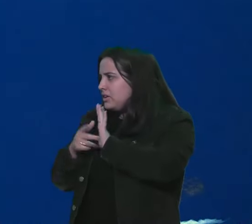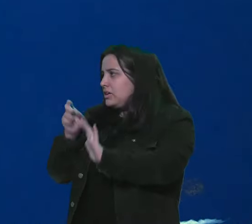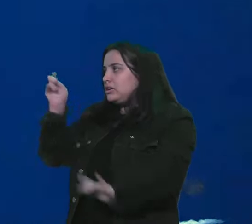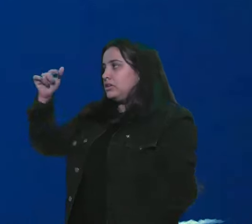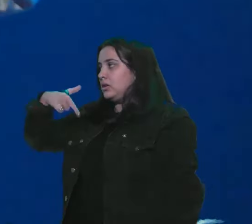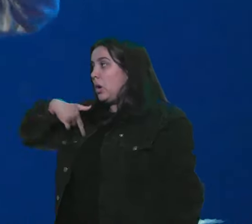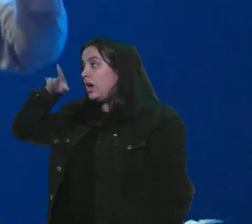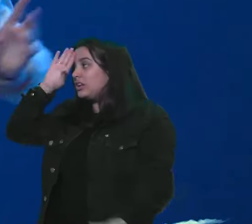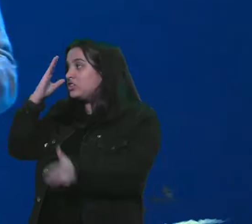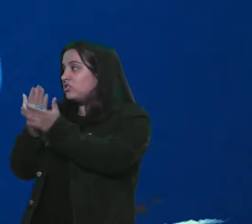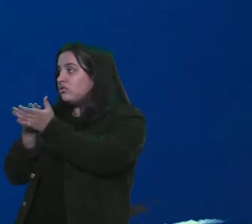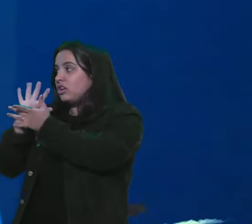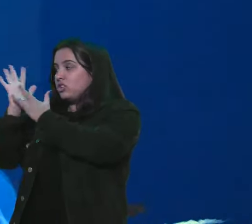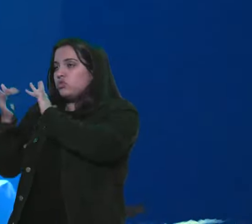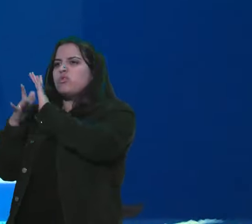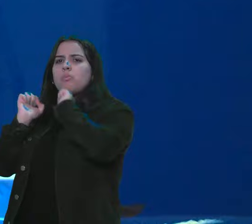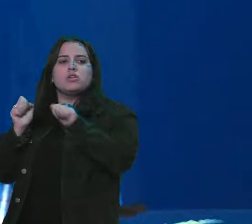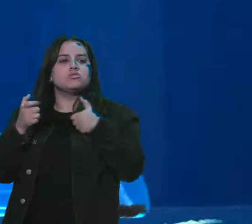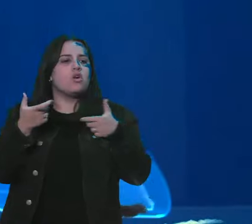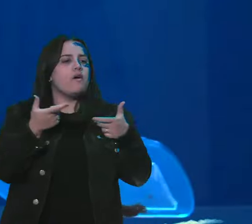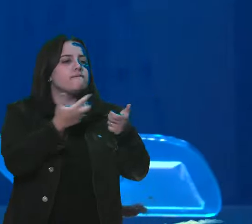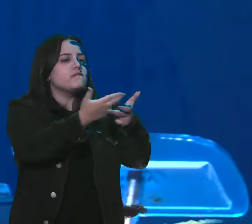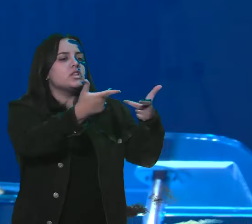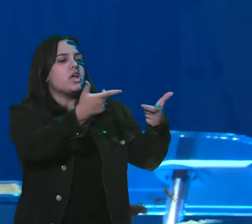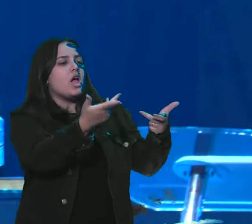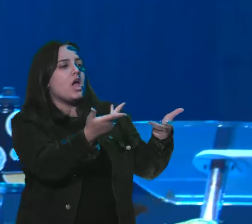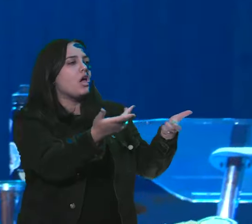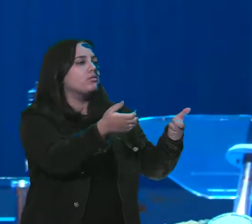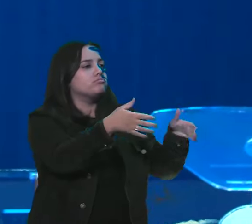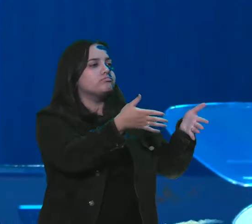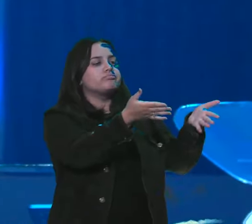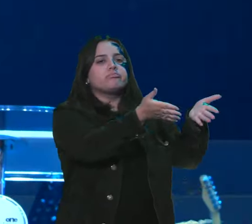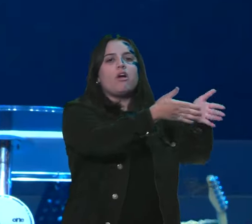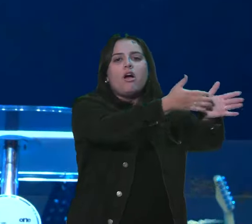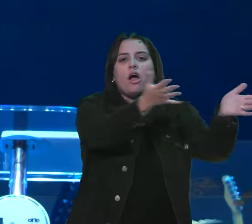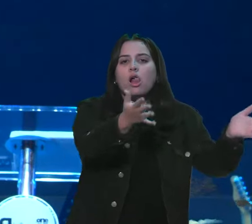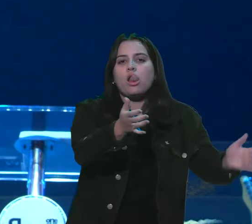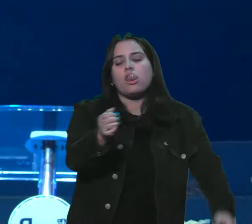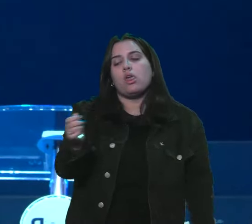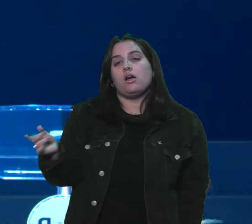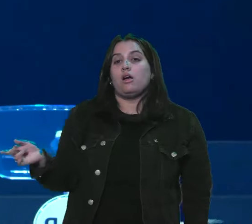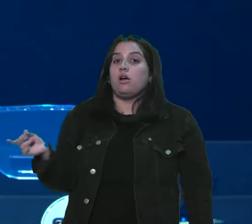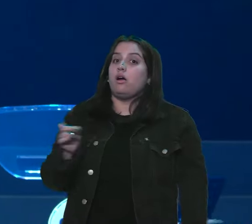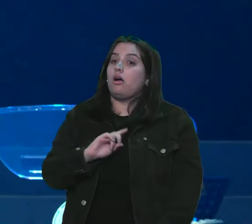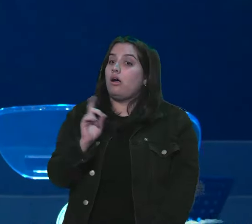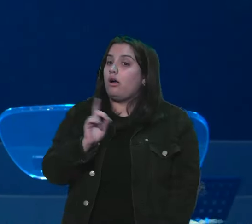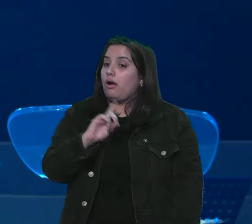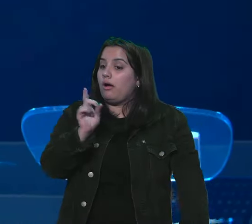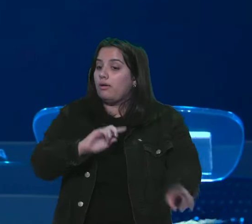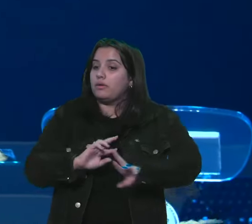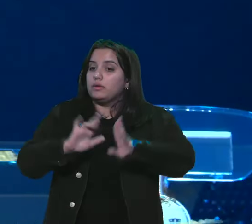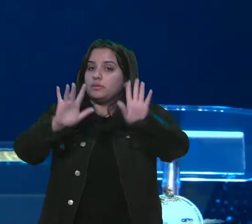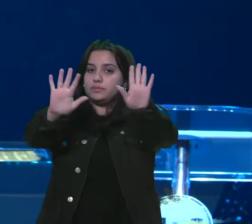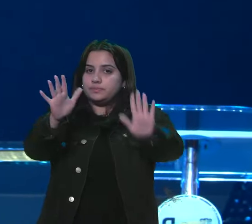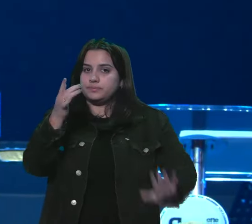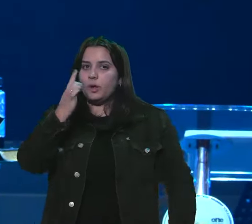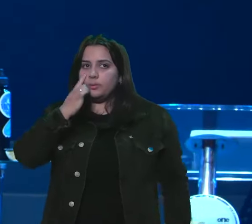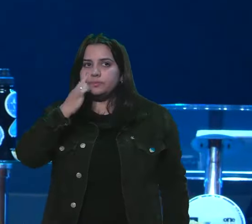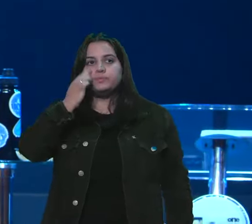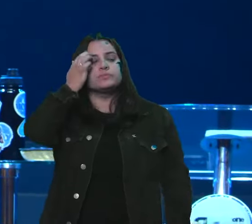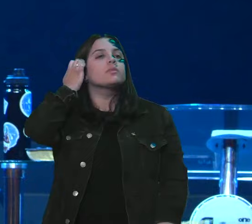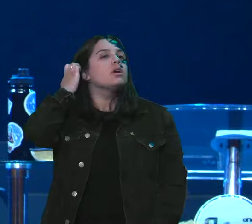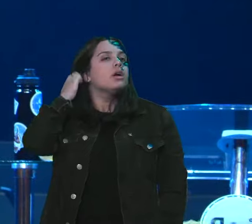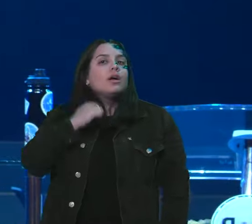que eu quiser que não dá nada. Não é isso também. Porque é interessante que quando a mulher toca no